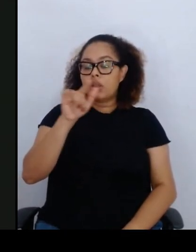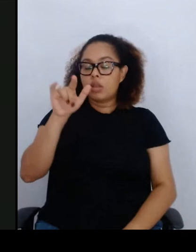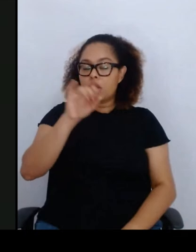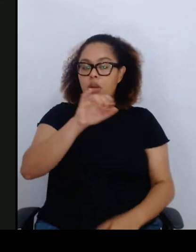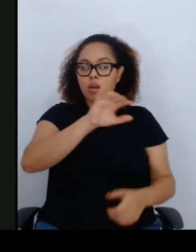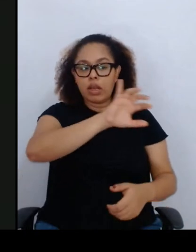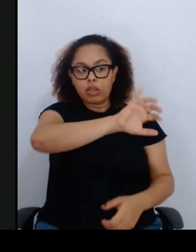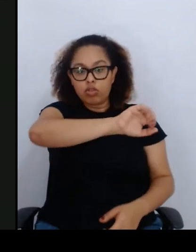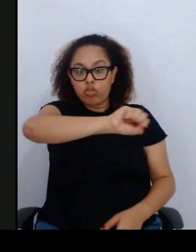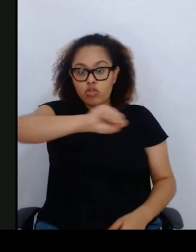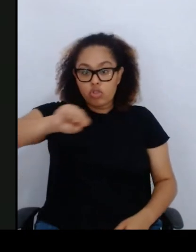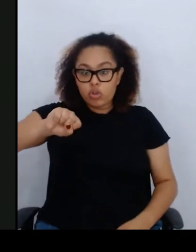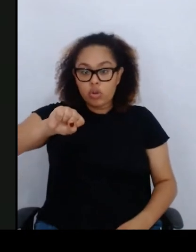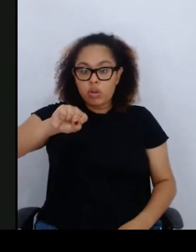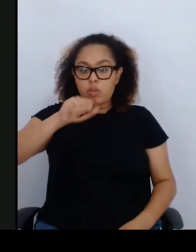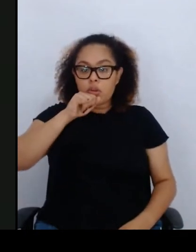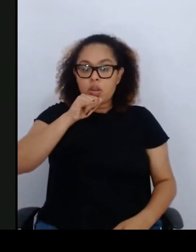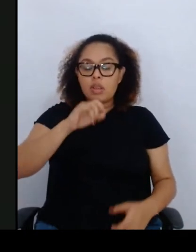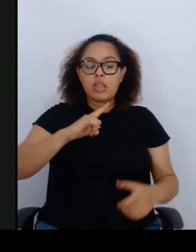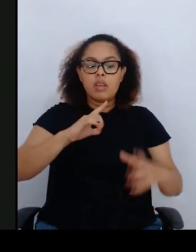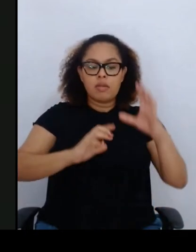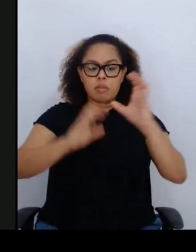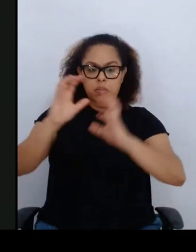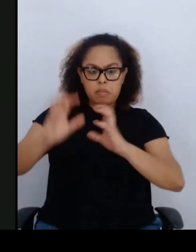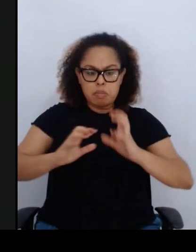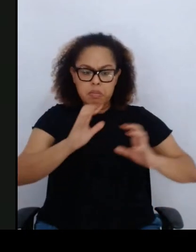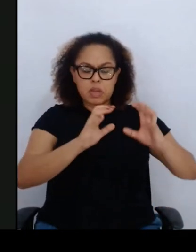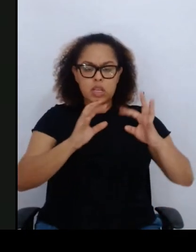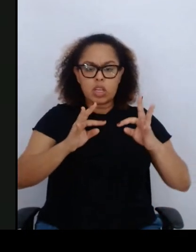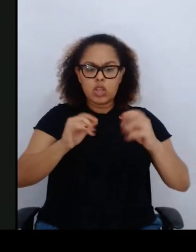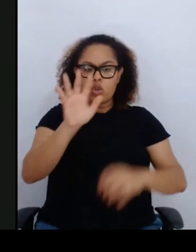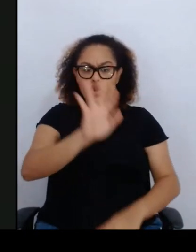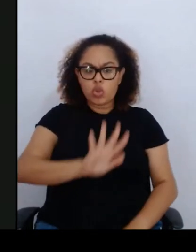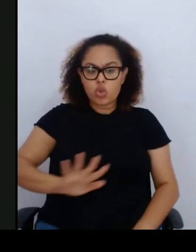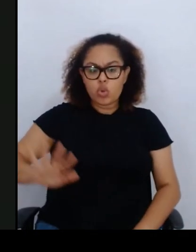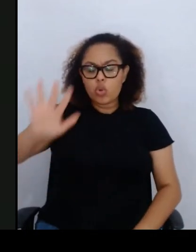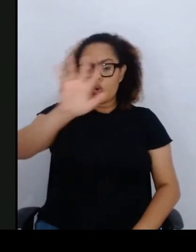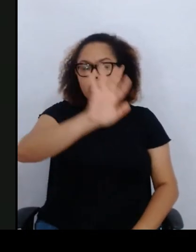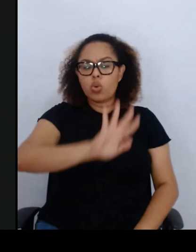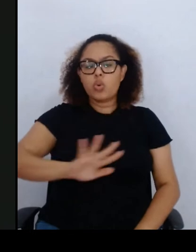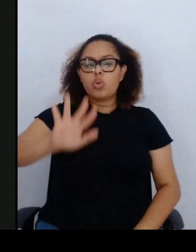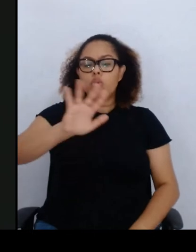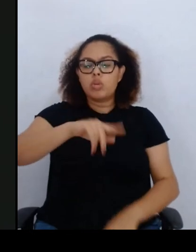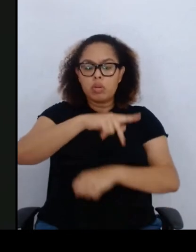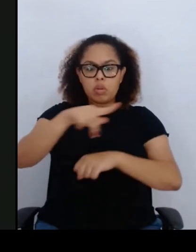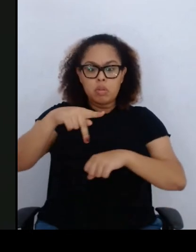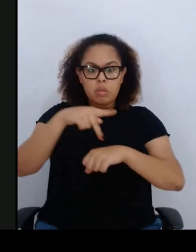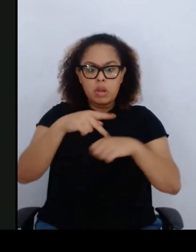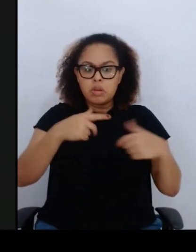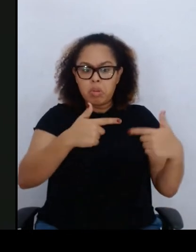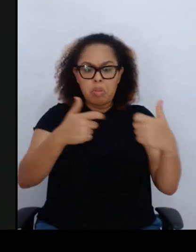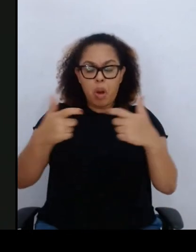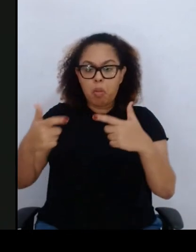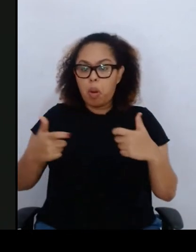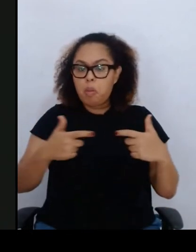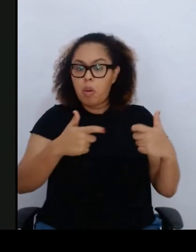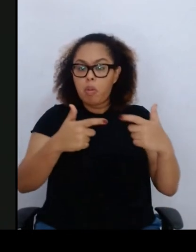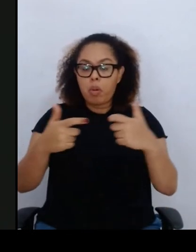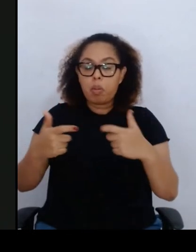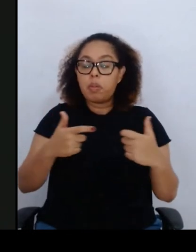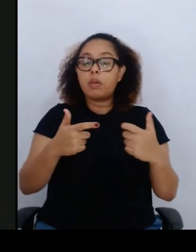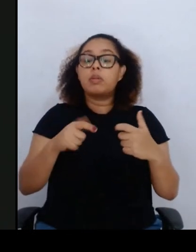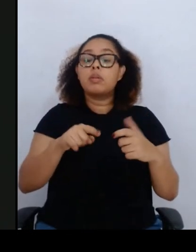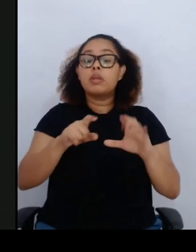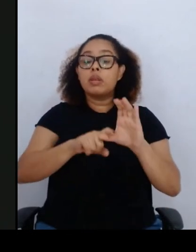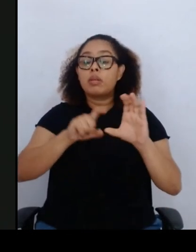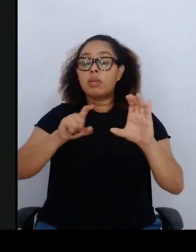surgiram confrontos em todo o país Marrocos entrou em um estado de guerra a independência finalmente veio